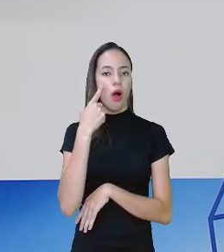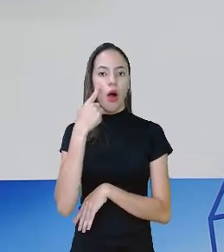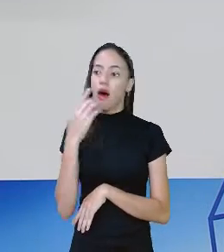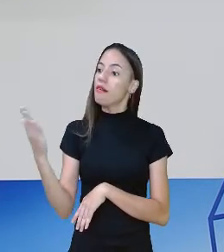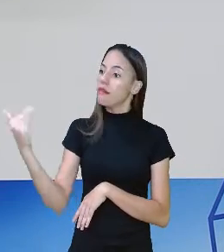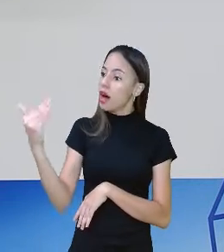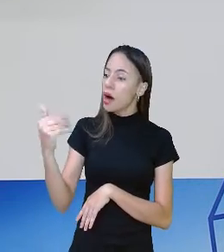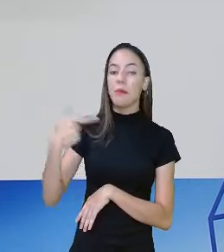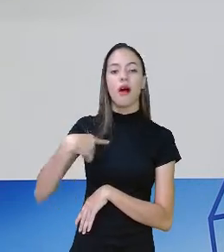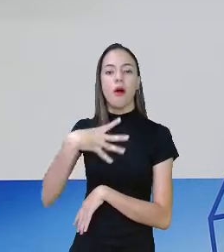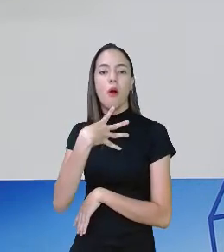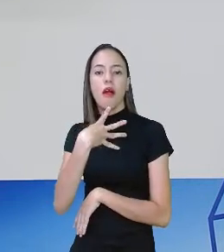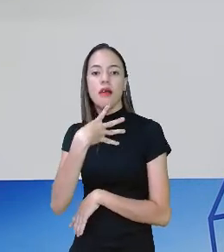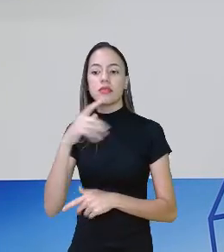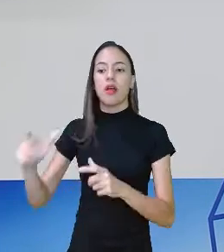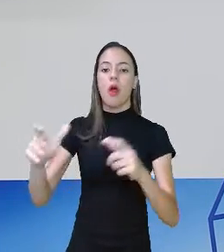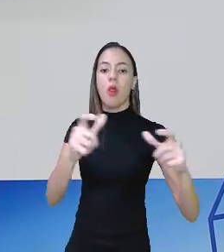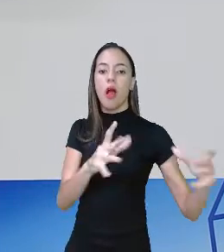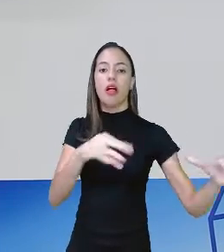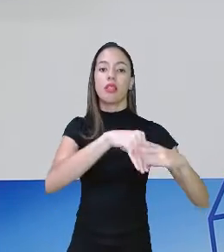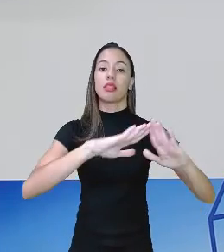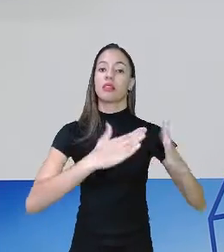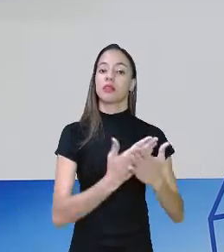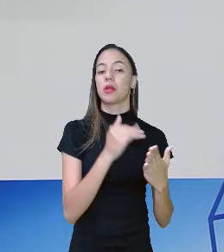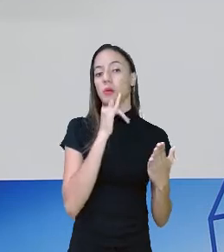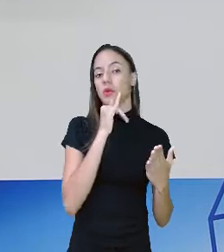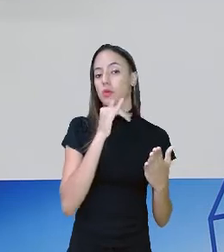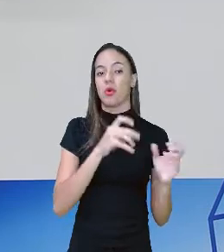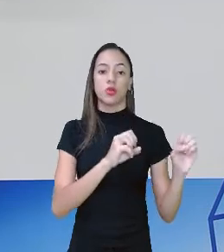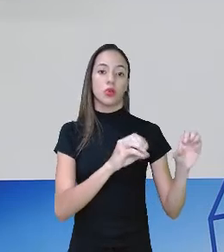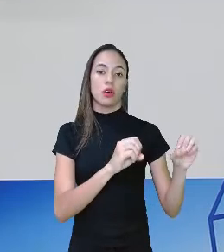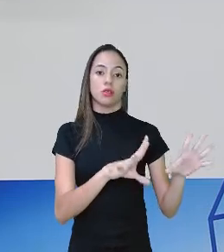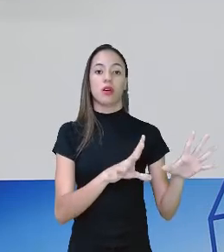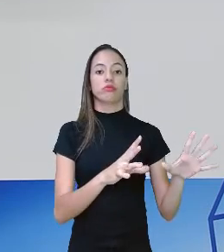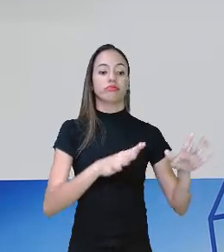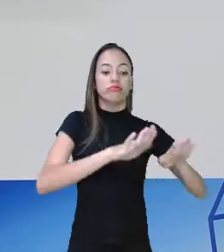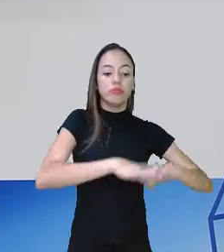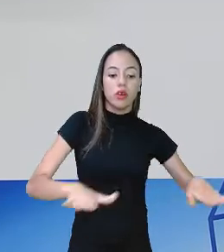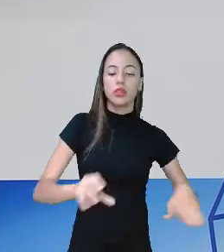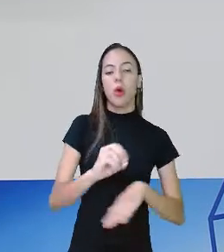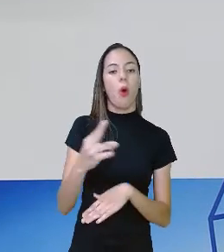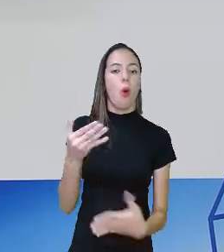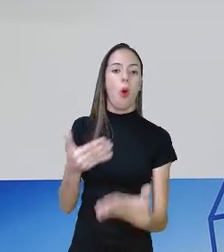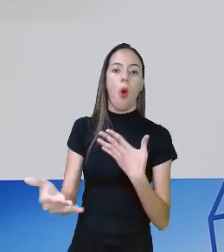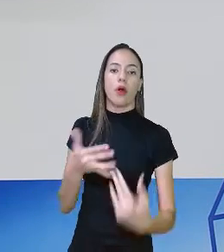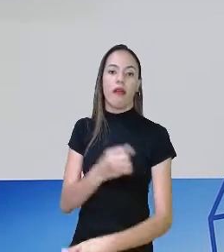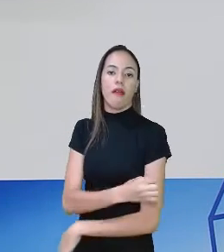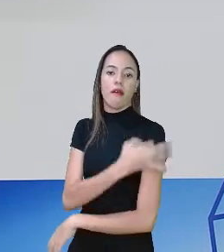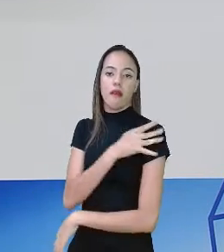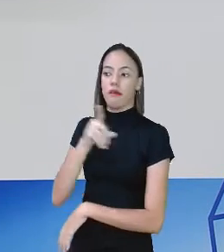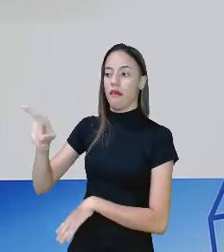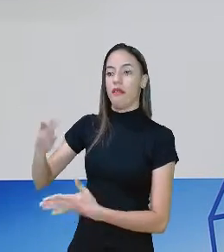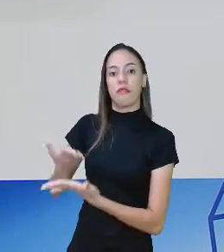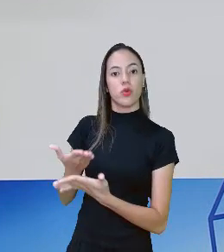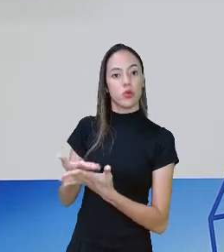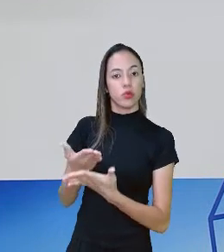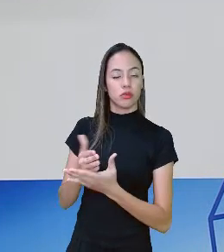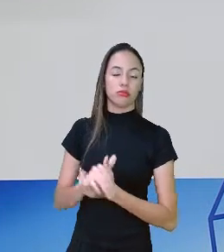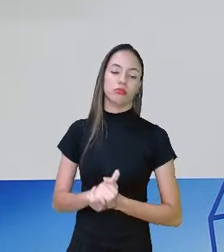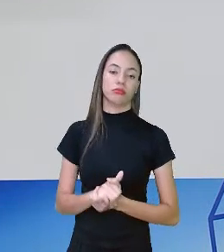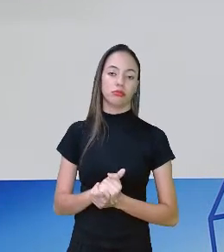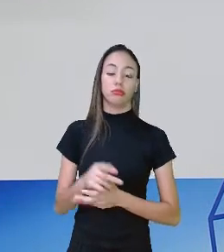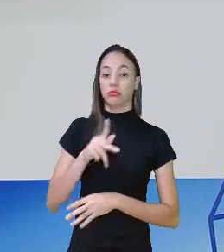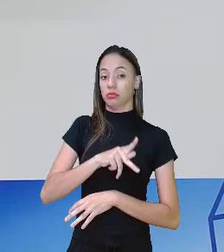da escola, seja na educação infantil ou em qualquer ano que ele esteja cursando. O professor ele